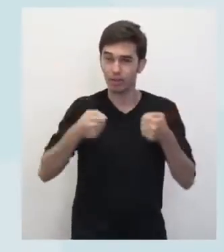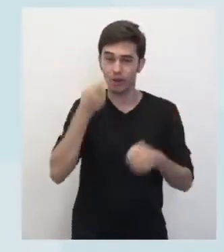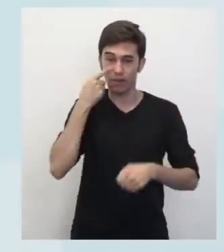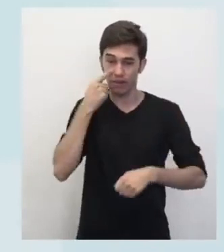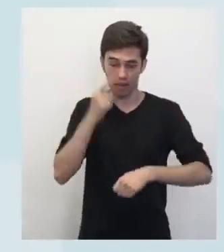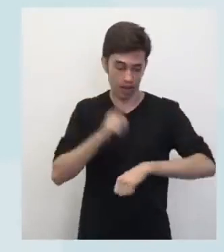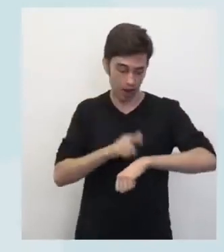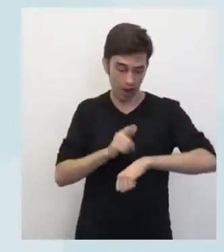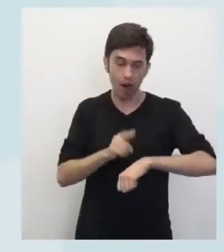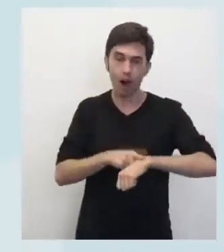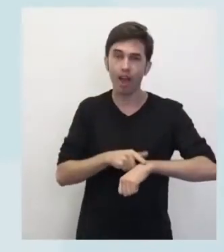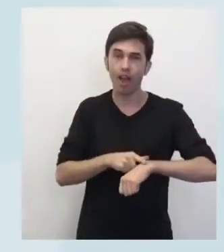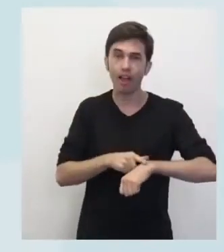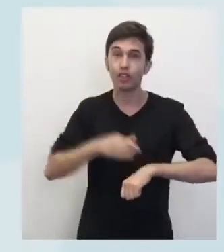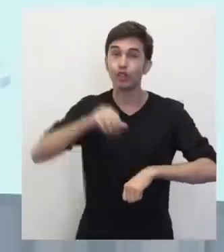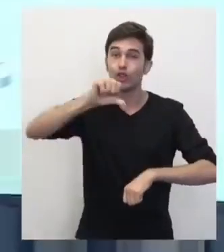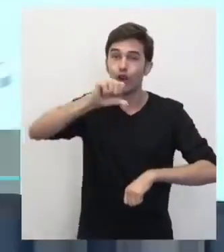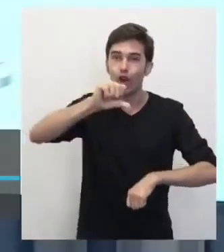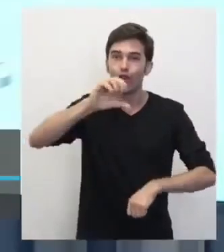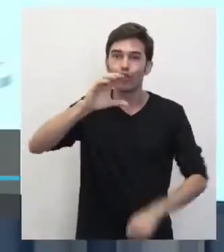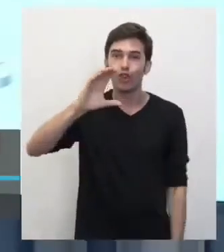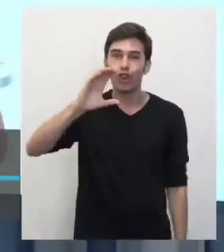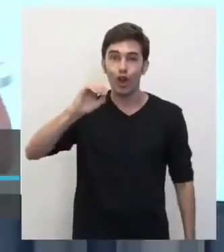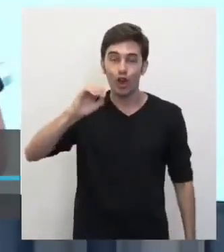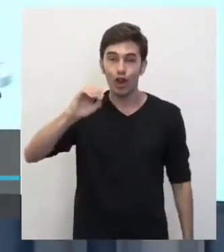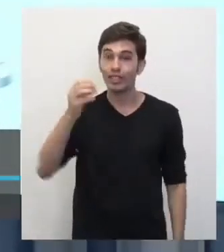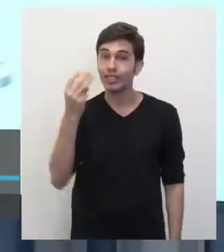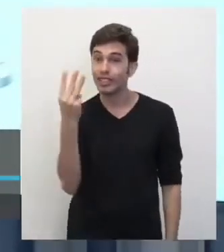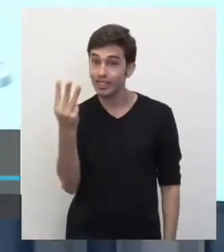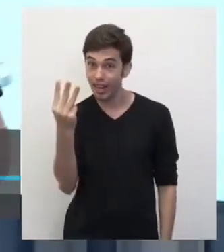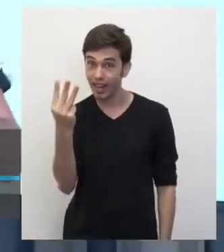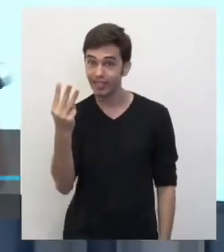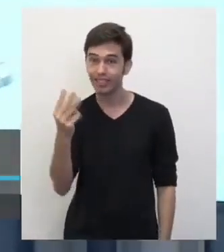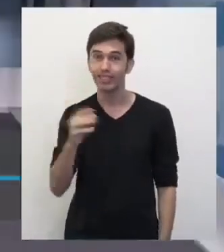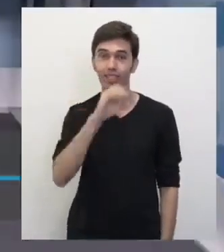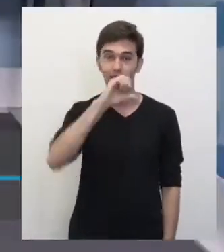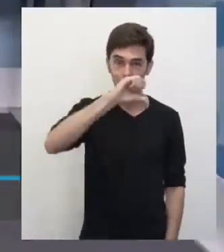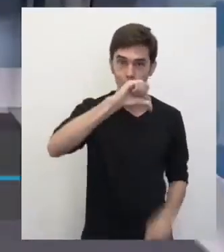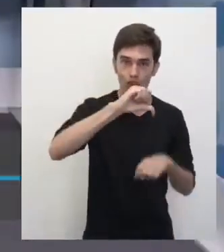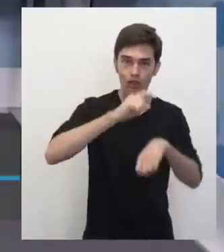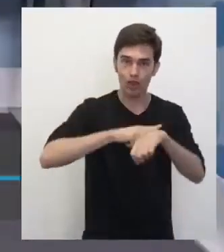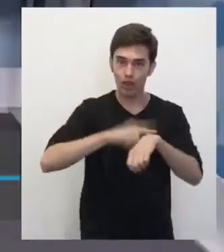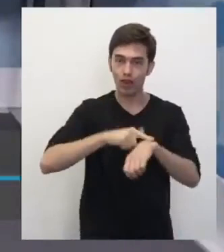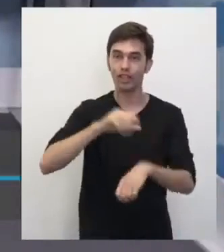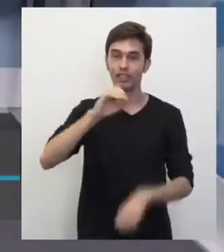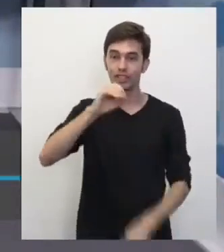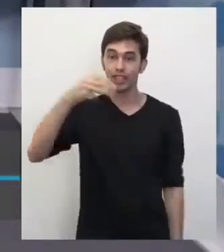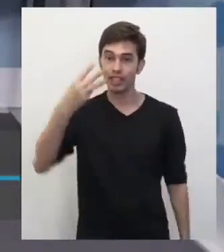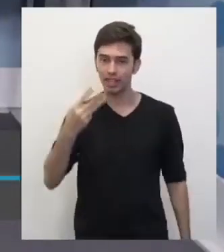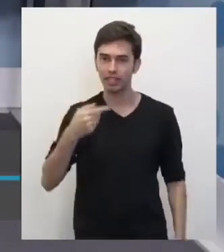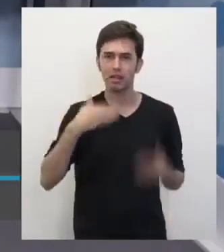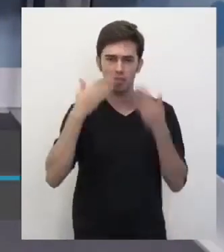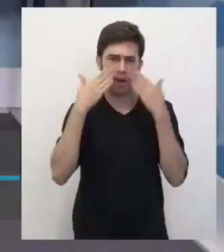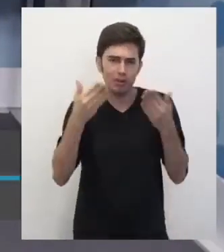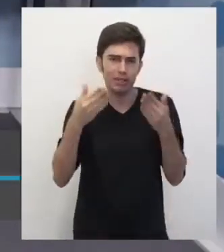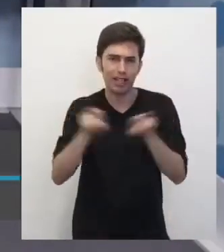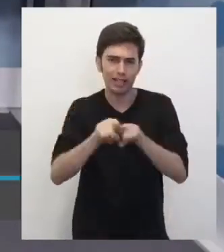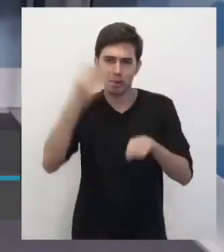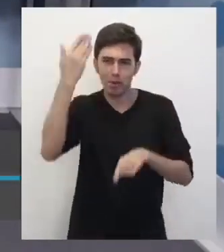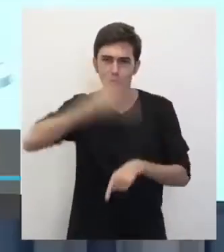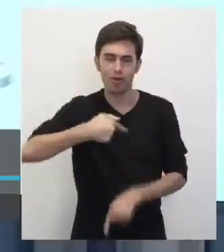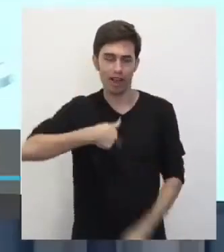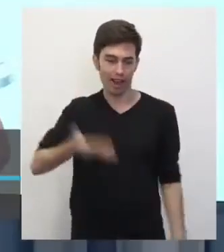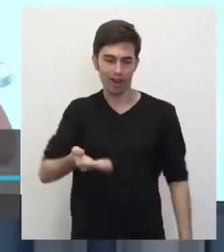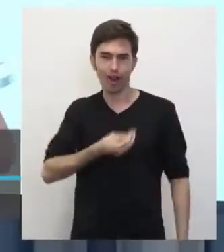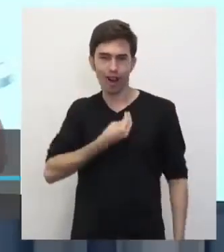no relógio, Osmar. Opa. 9 horas e 3 minutos aí, para provar também, ó, que é uma aula ao vivo, né? Ó, 9 horas